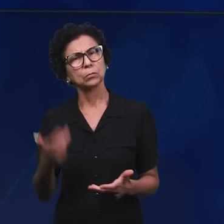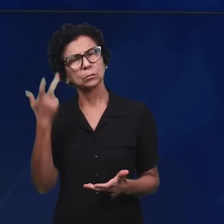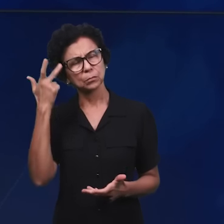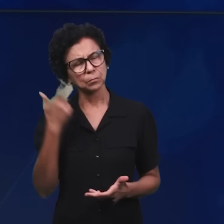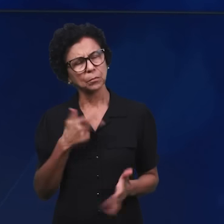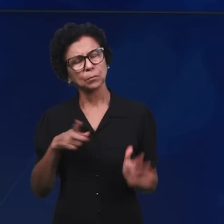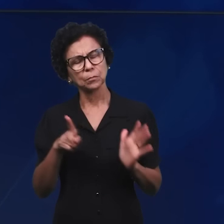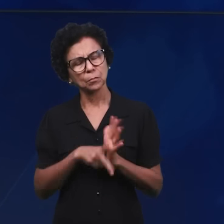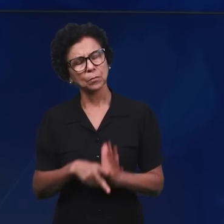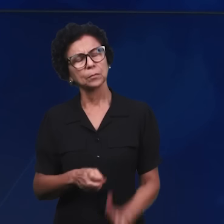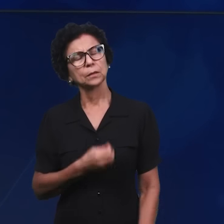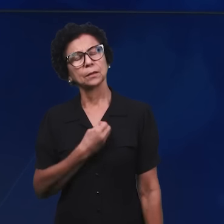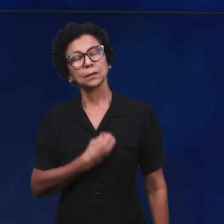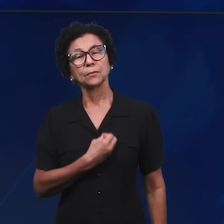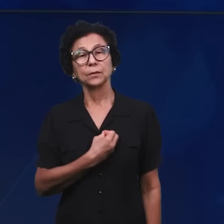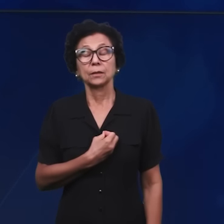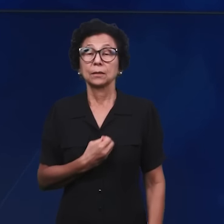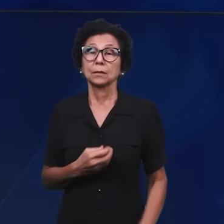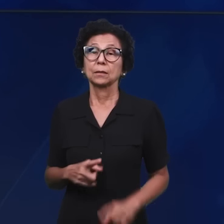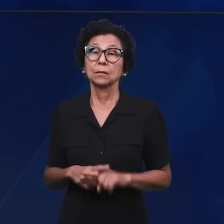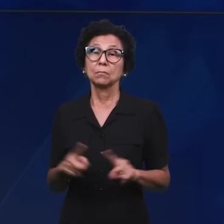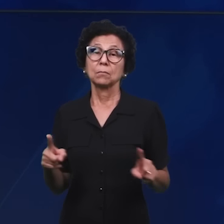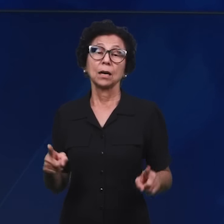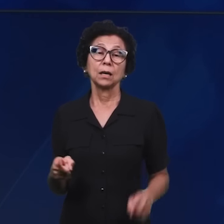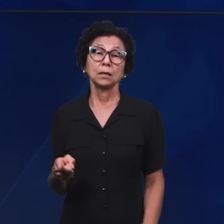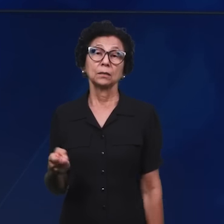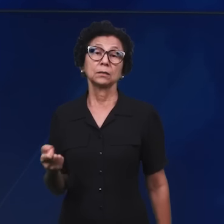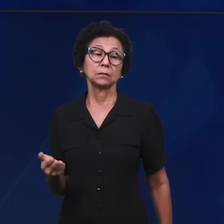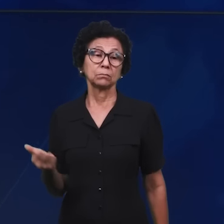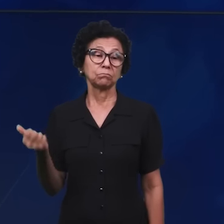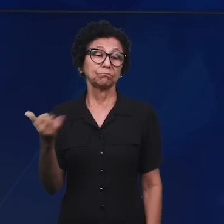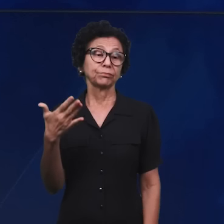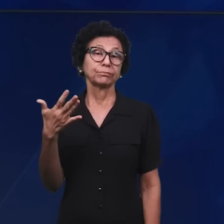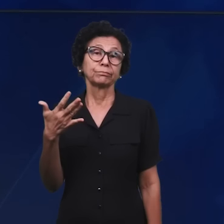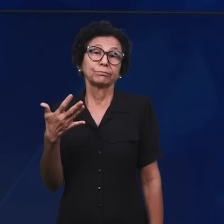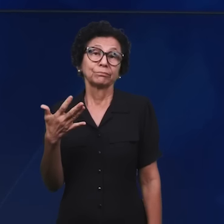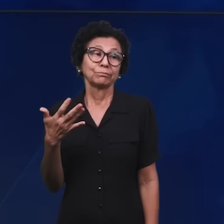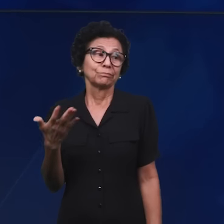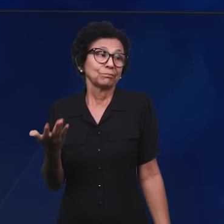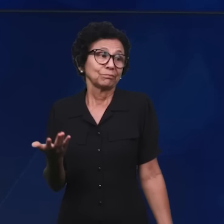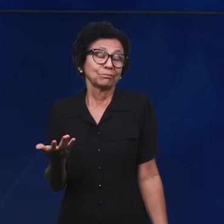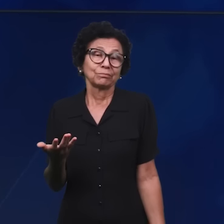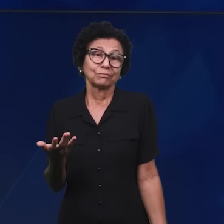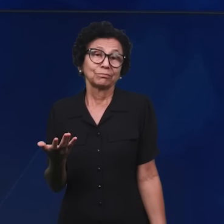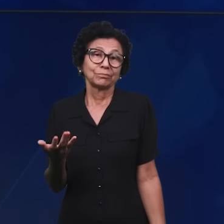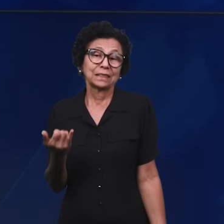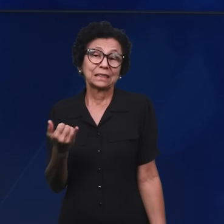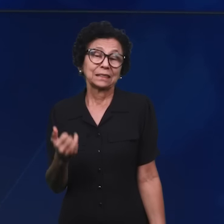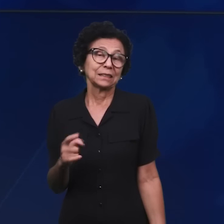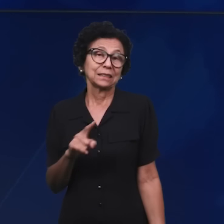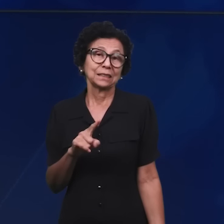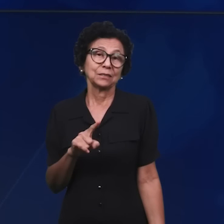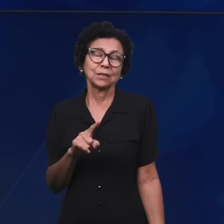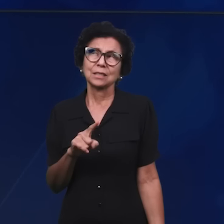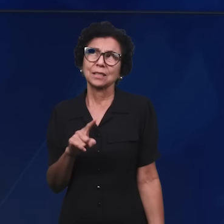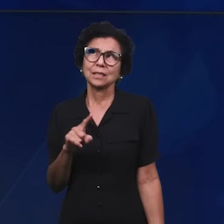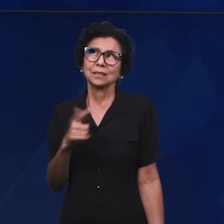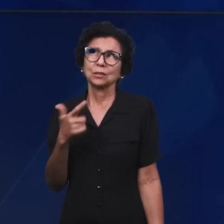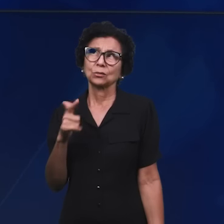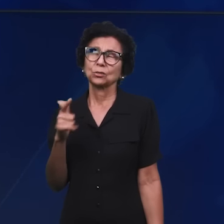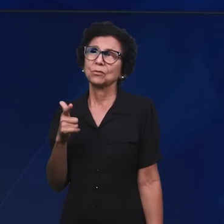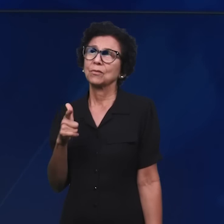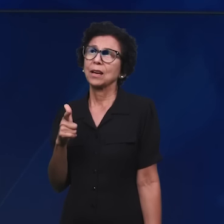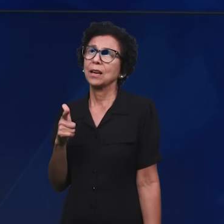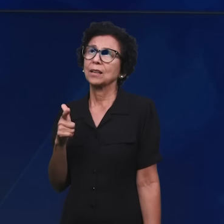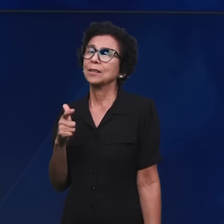parte da vida. Mas que valor tem tudo isso se nós olharmos diante de nós e não tivermos